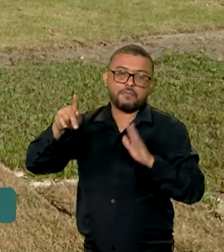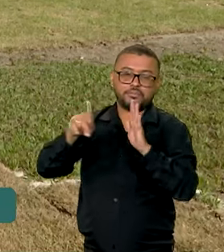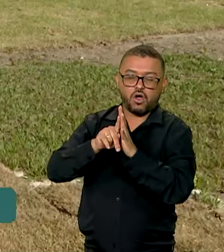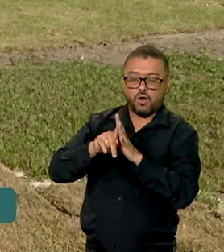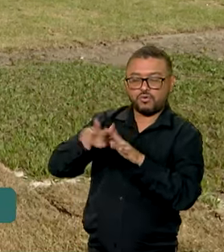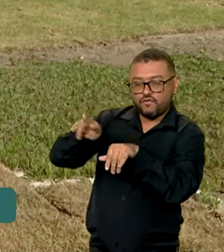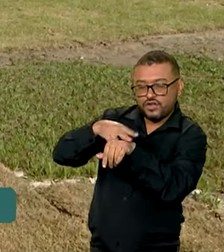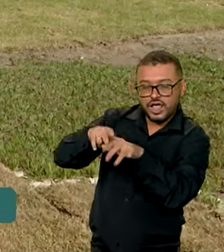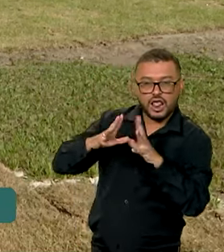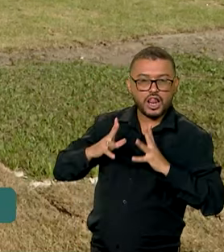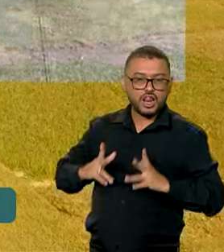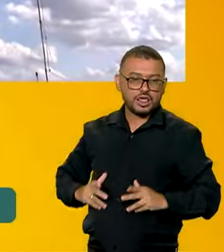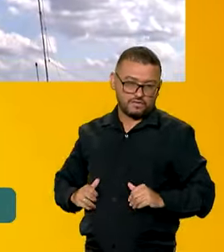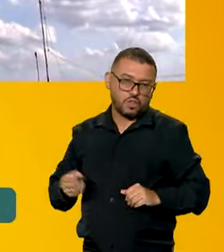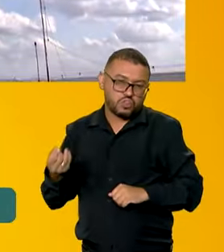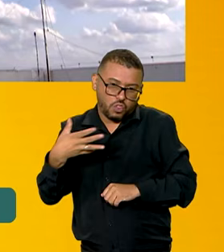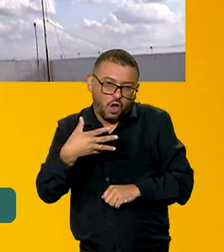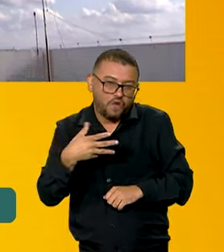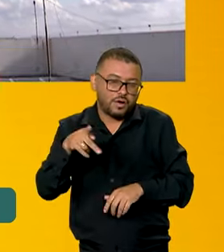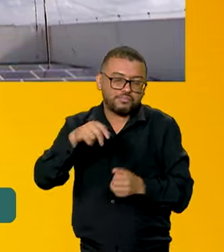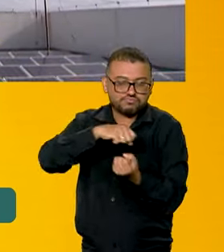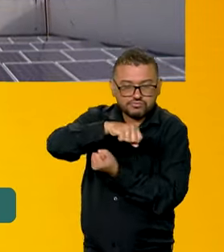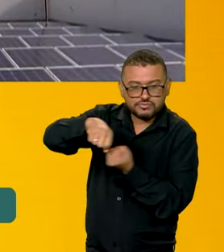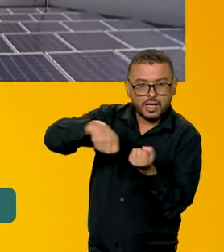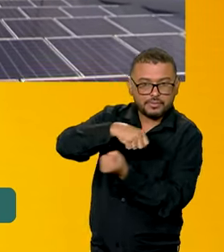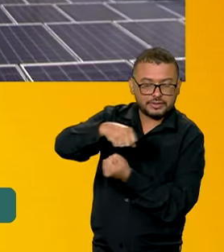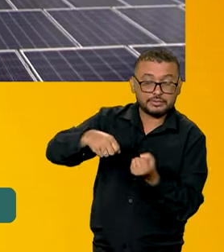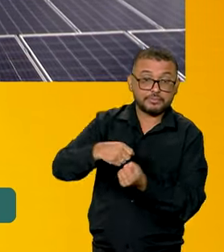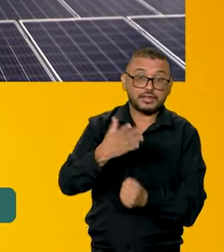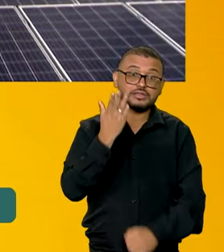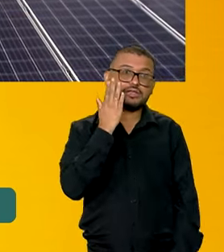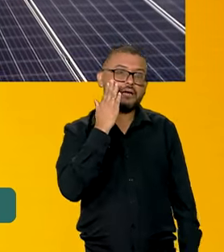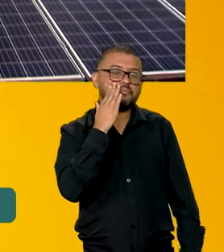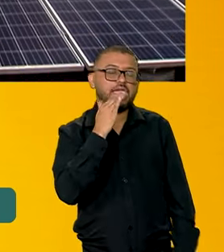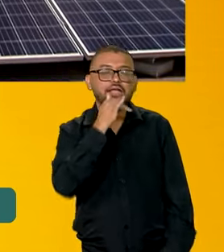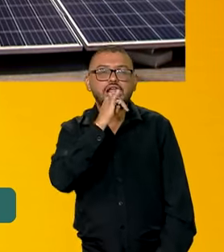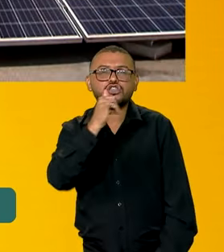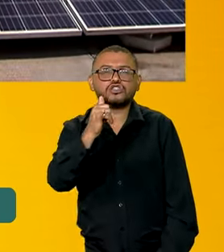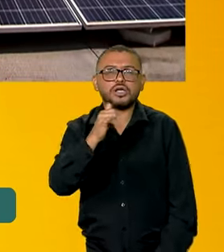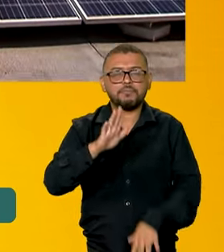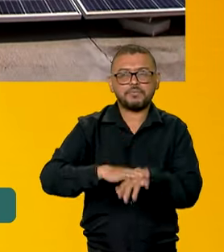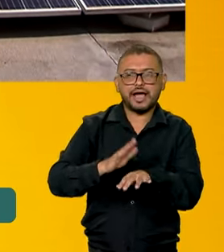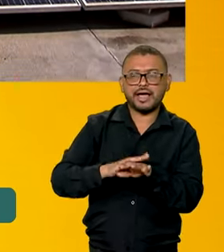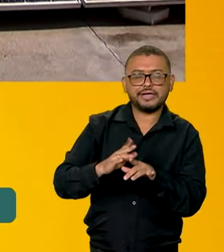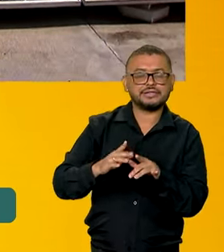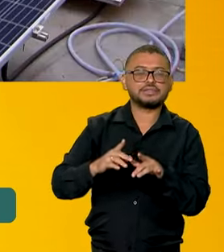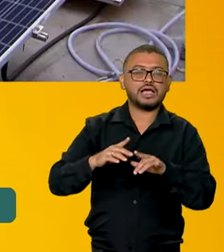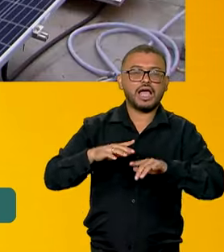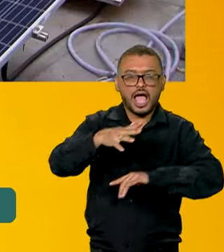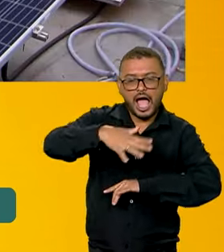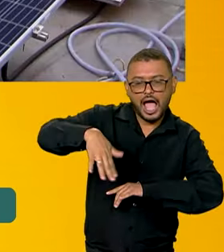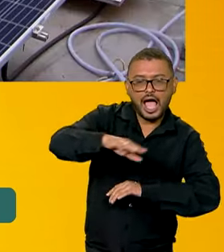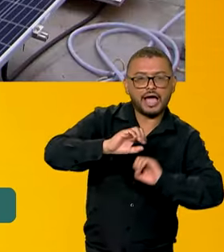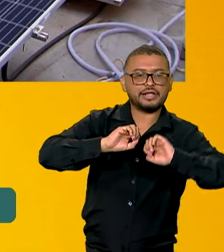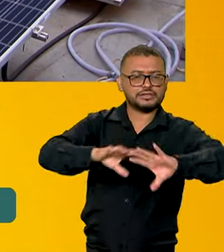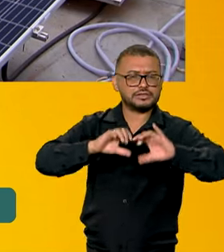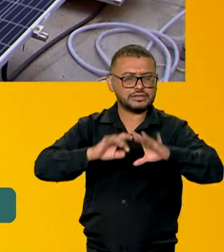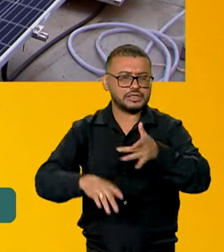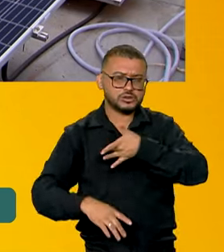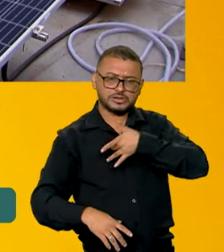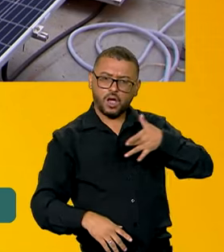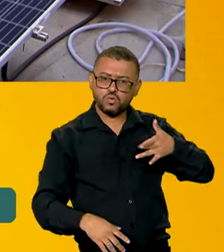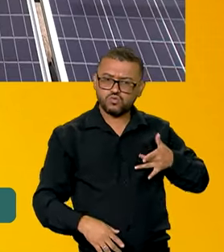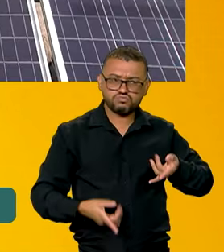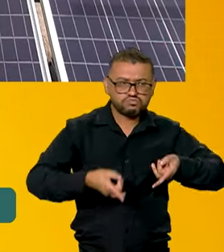e fontes renováveis de energia. Serão priorizadas as áreas de educação, de saúde